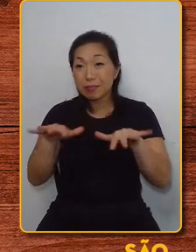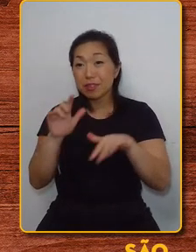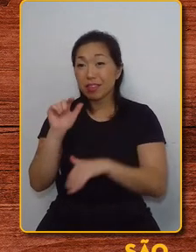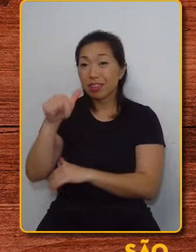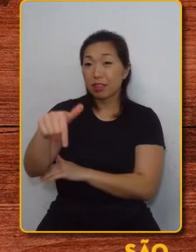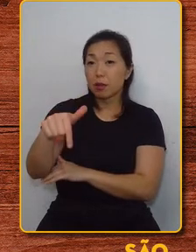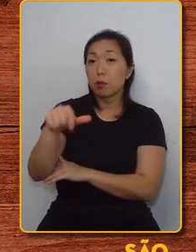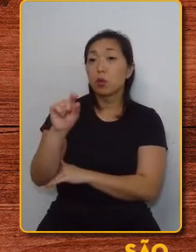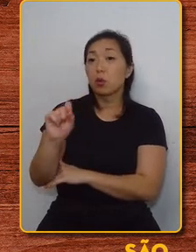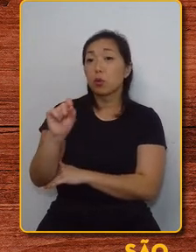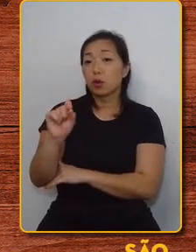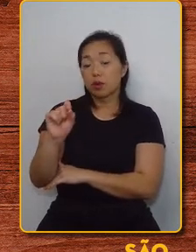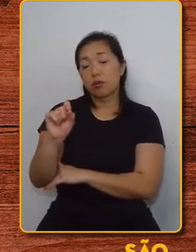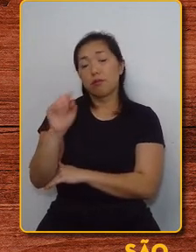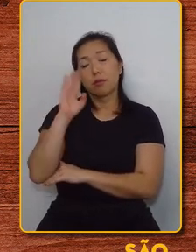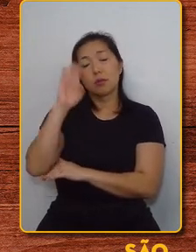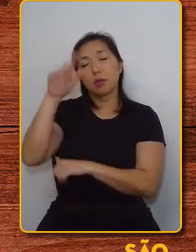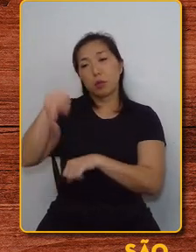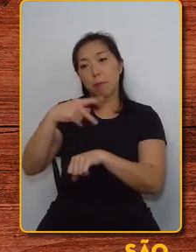de língua espanhola